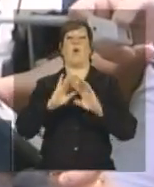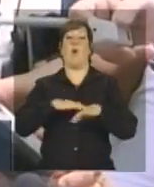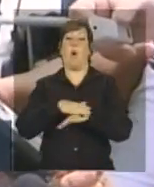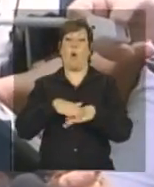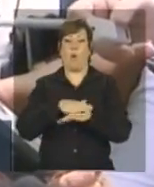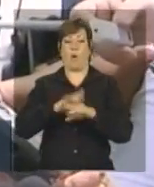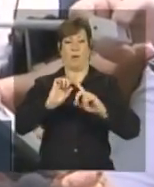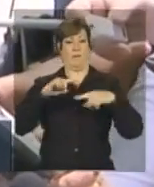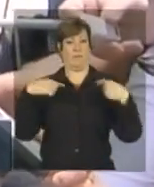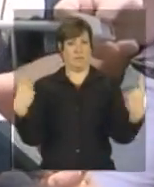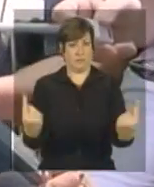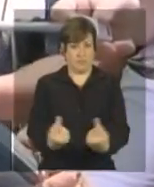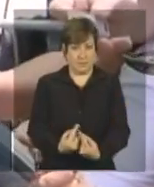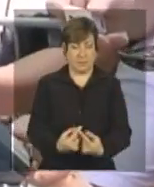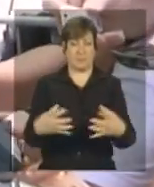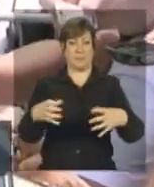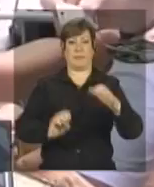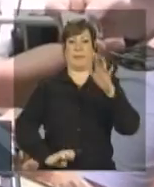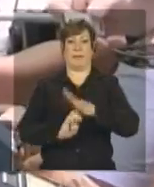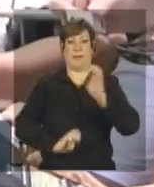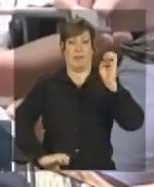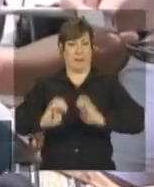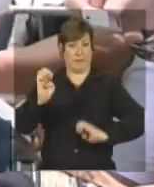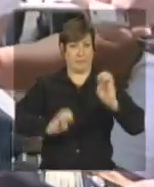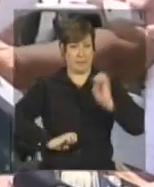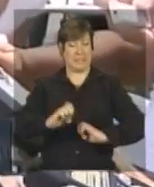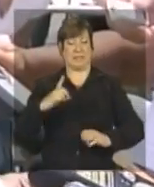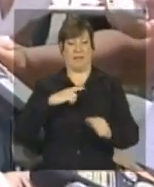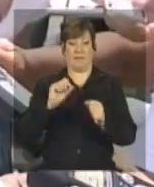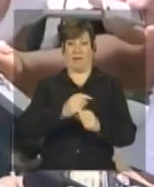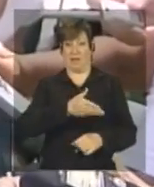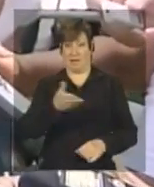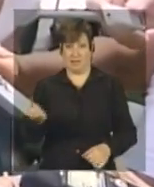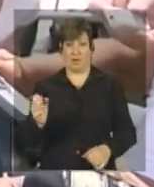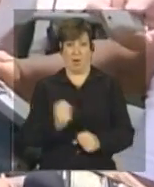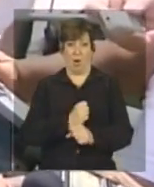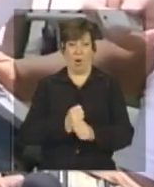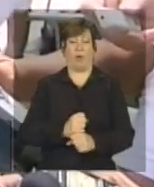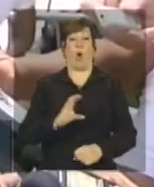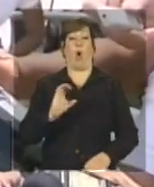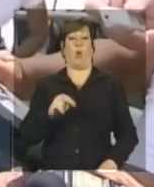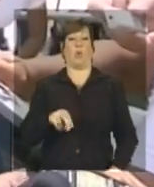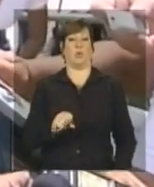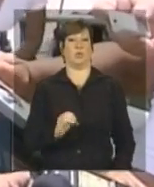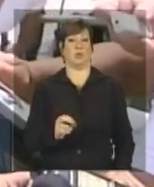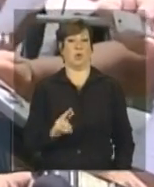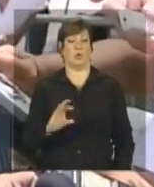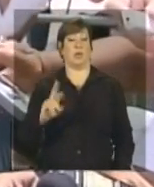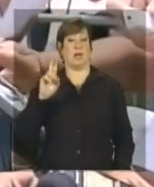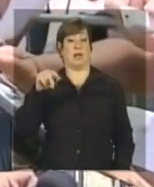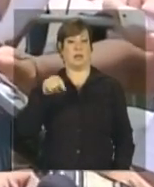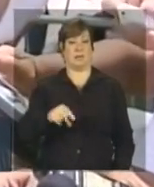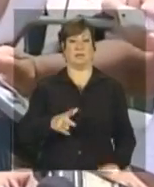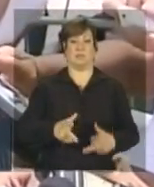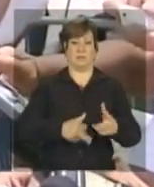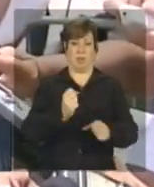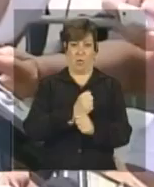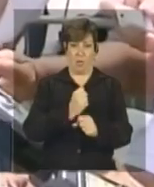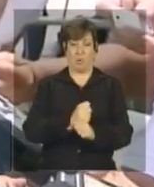conversa entre as empresas que estão tocando a obra, o consórcio responsável pela Nordestina e o